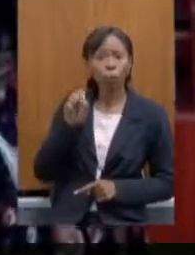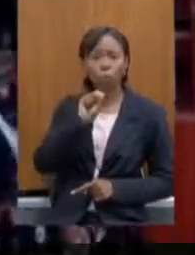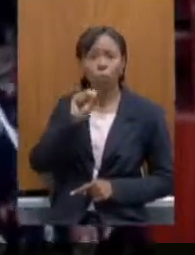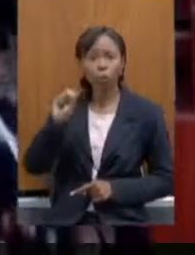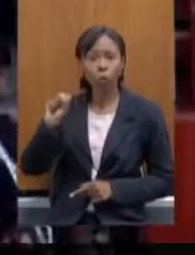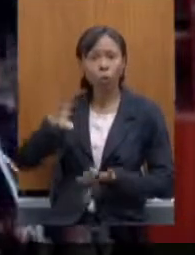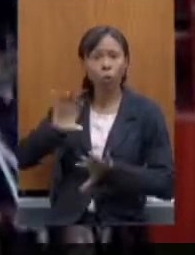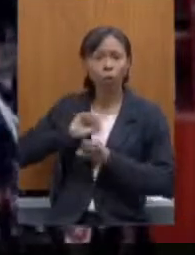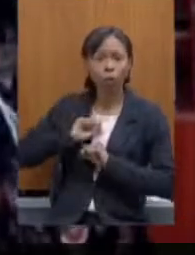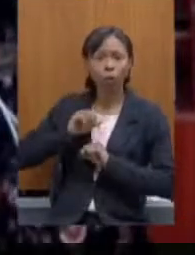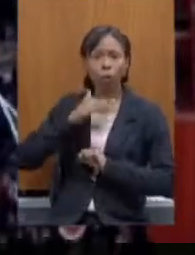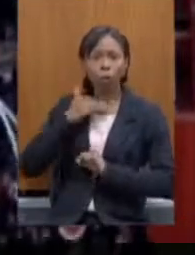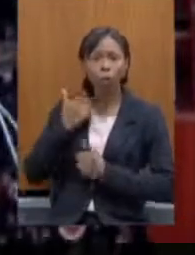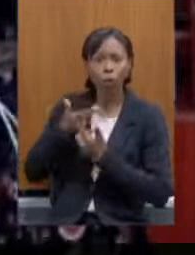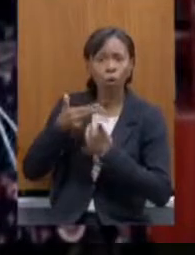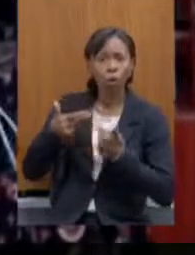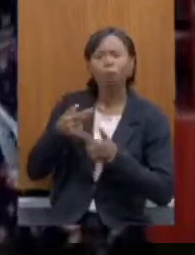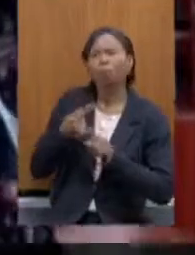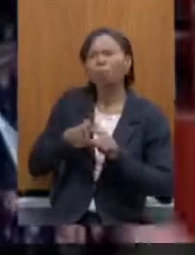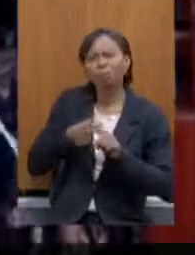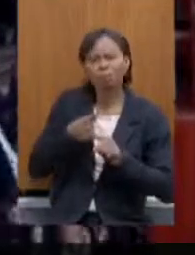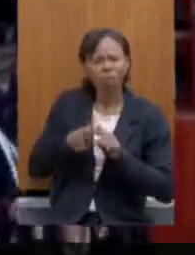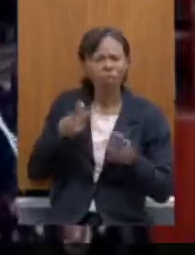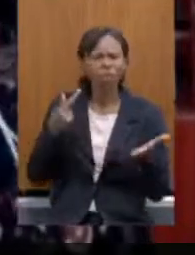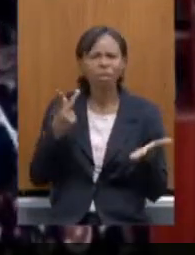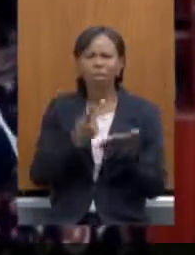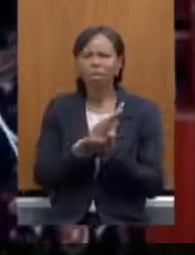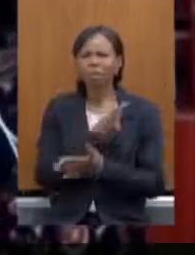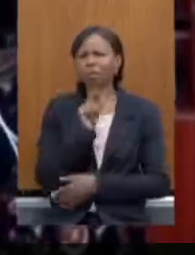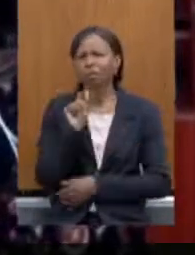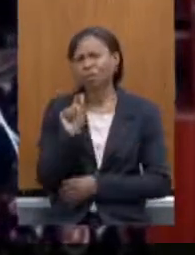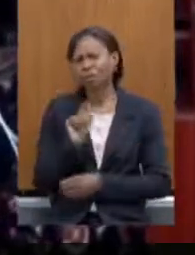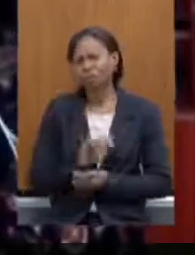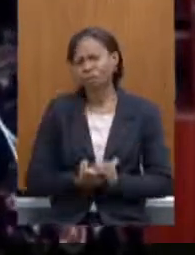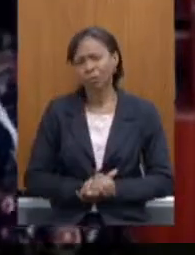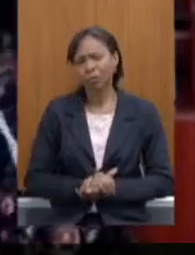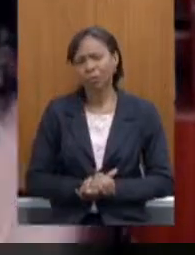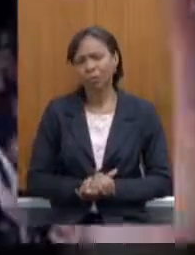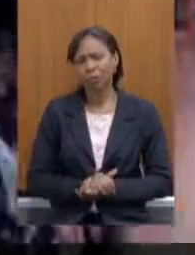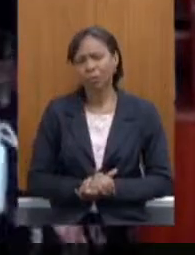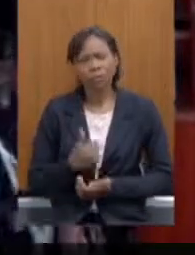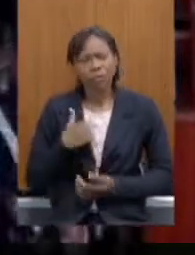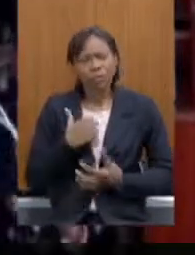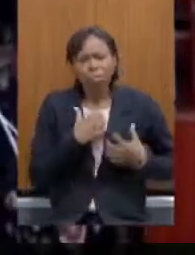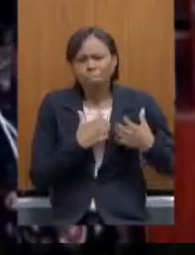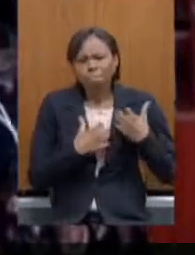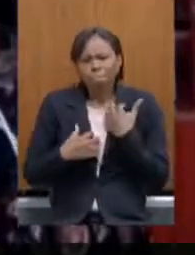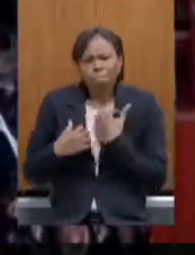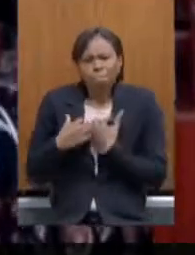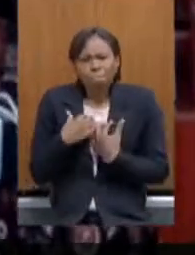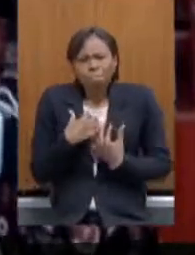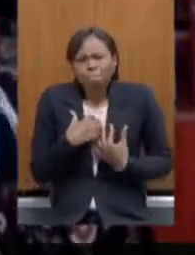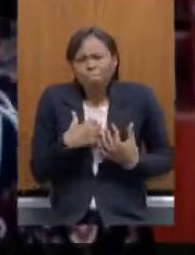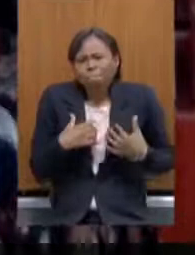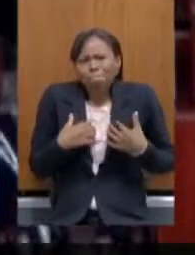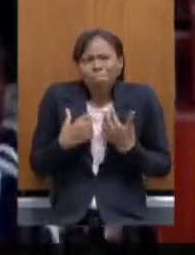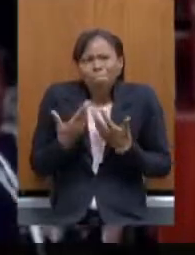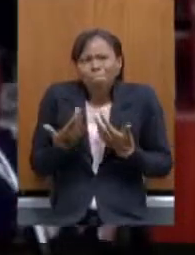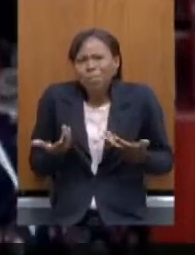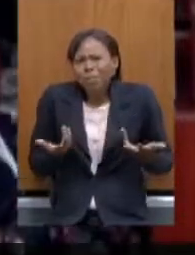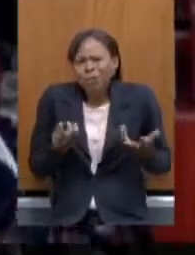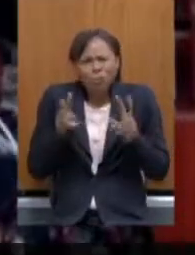por que que que tá acontecendo então agoniada com a secreção